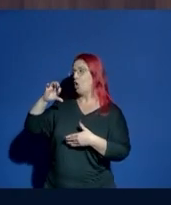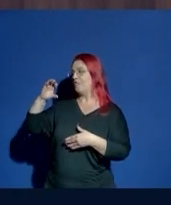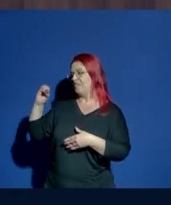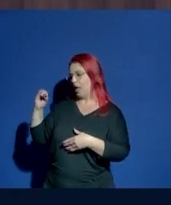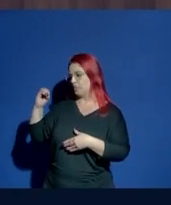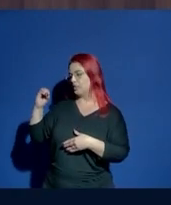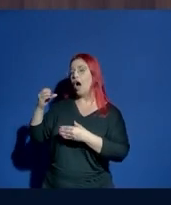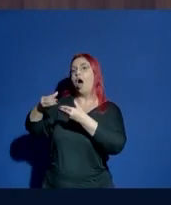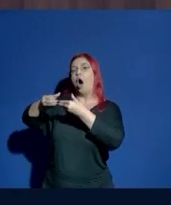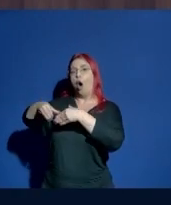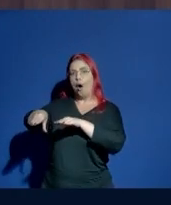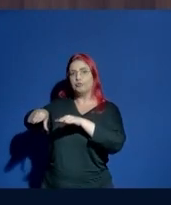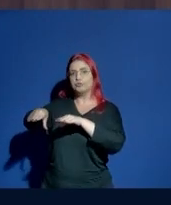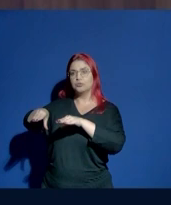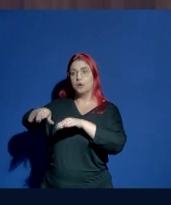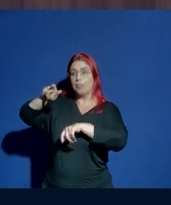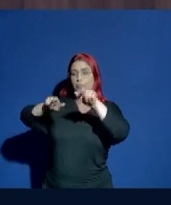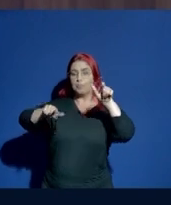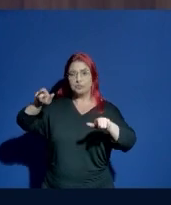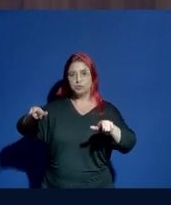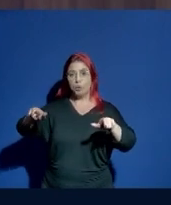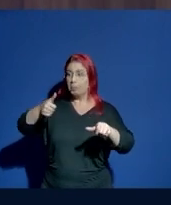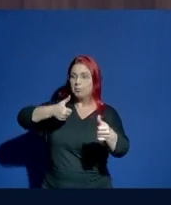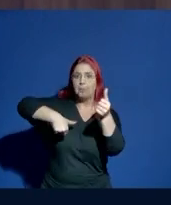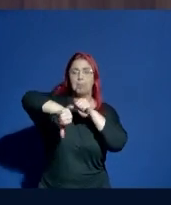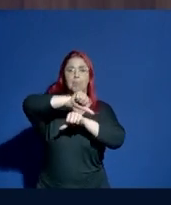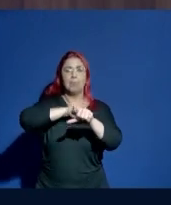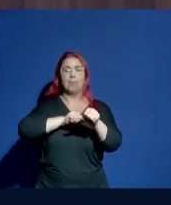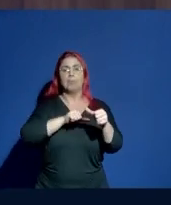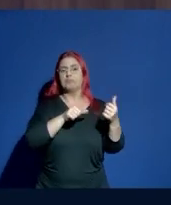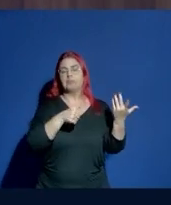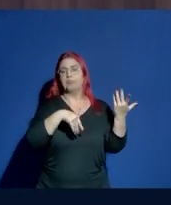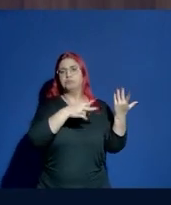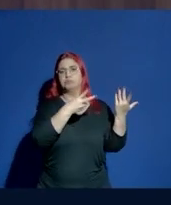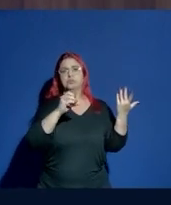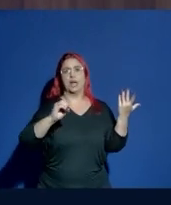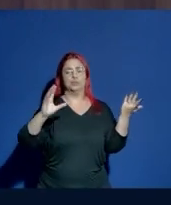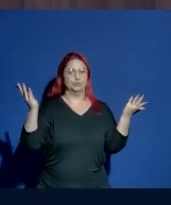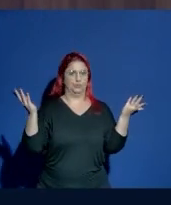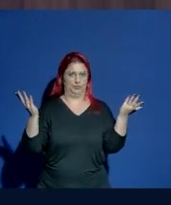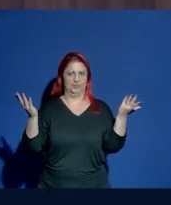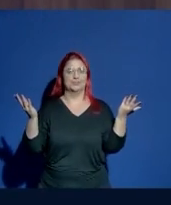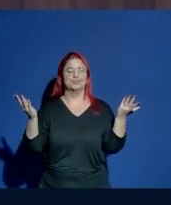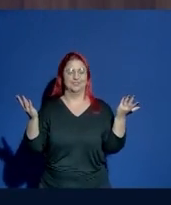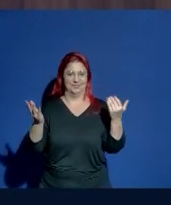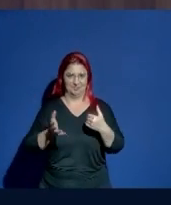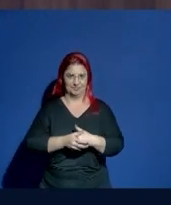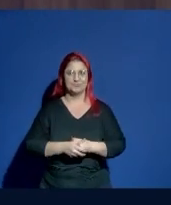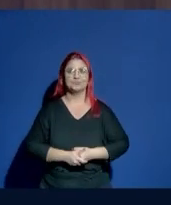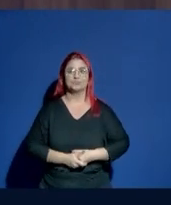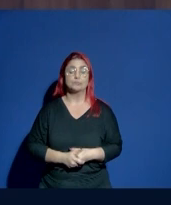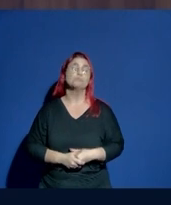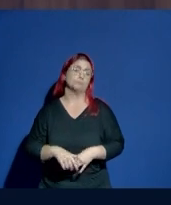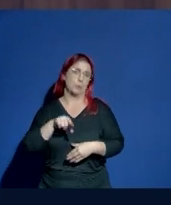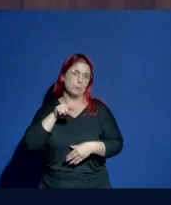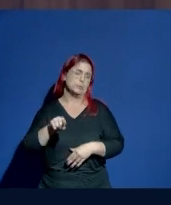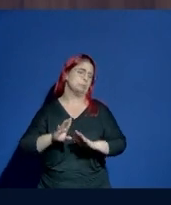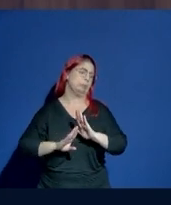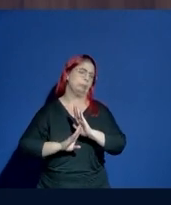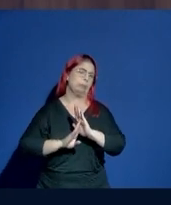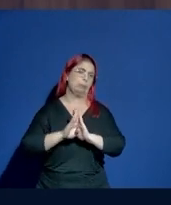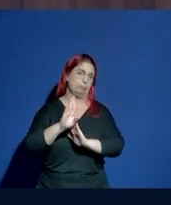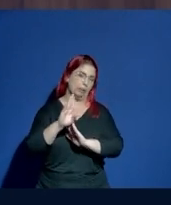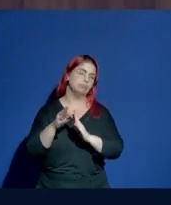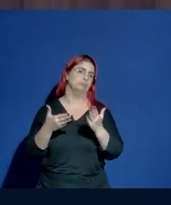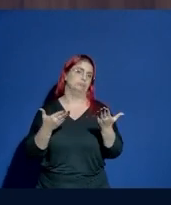capita para 260 ovos per capita. Então, acho que é o grande vento de cauda que o segmento